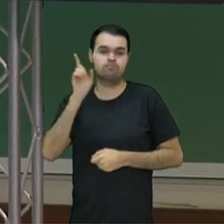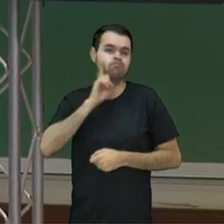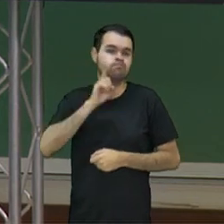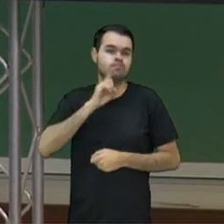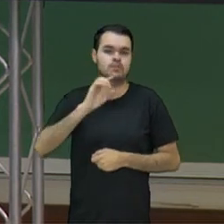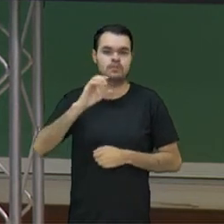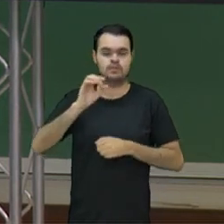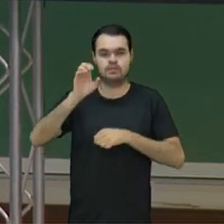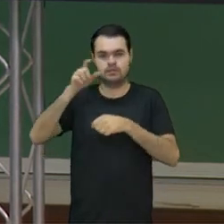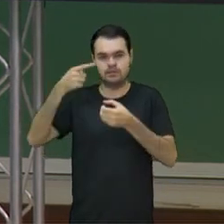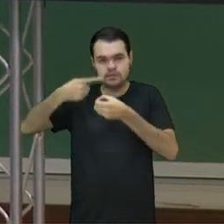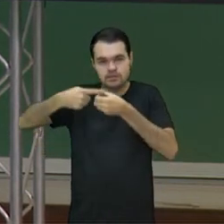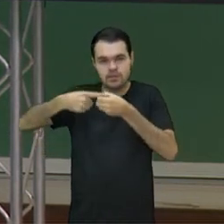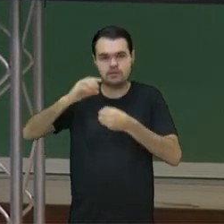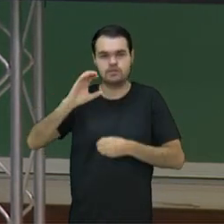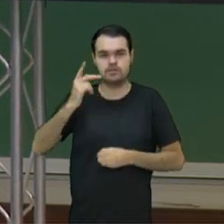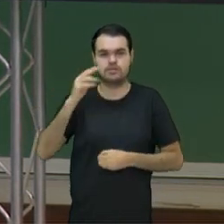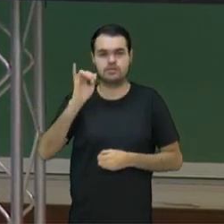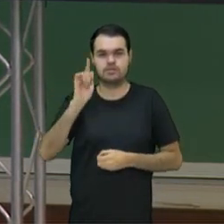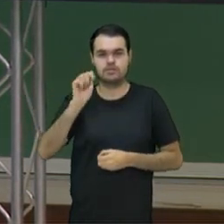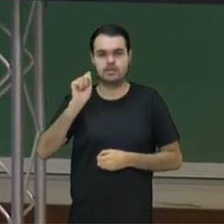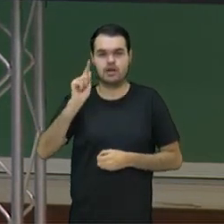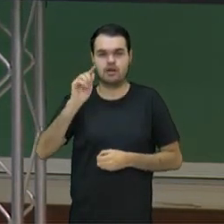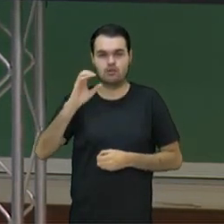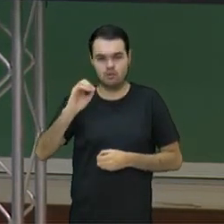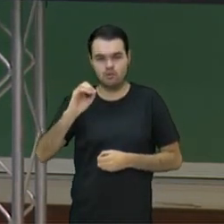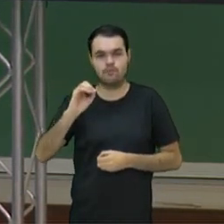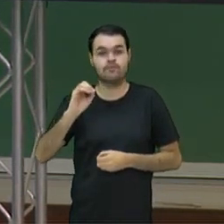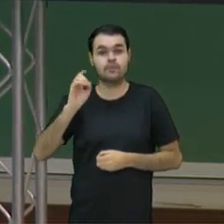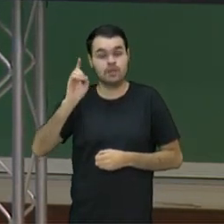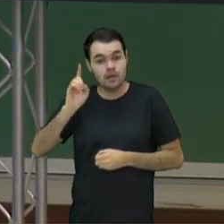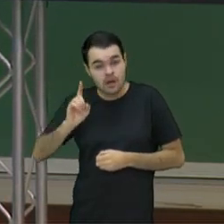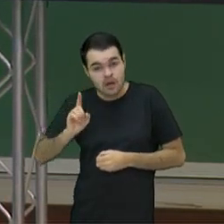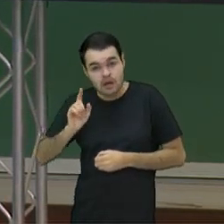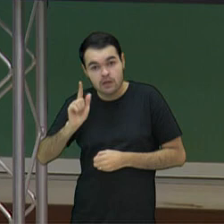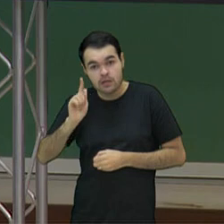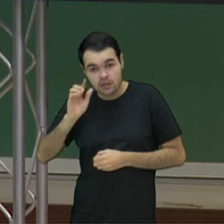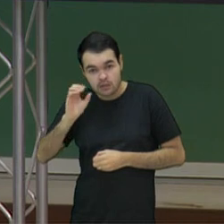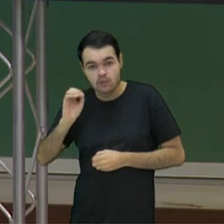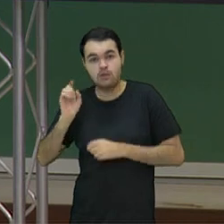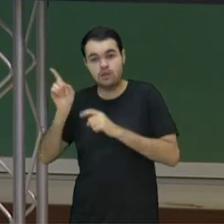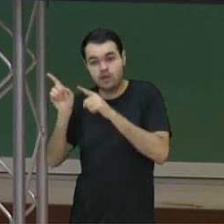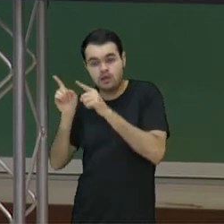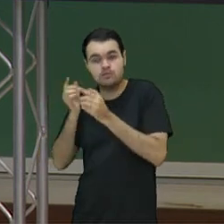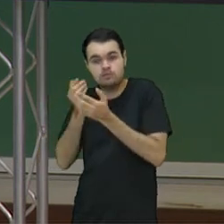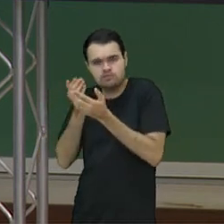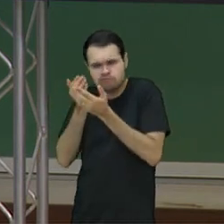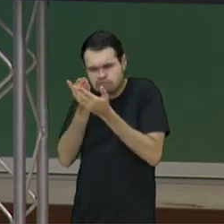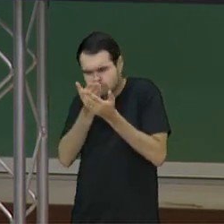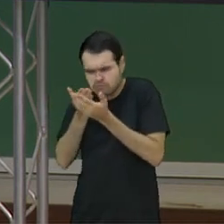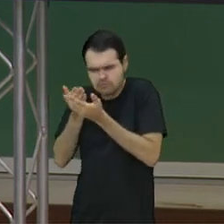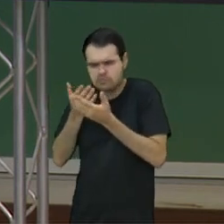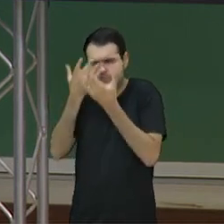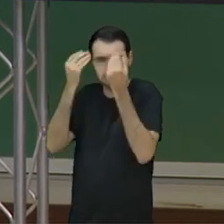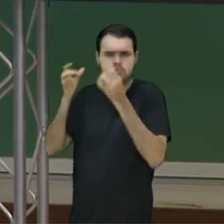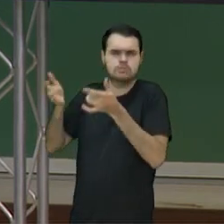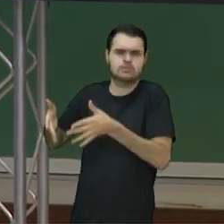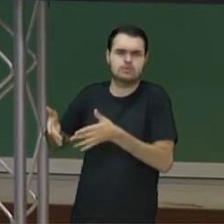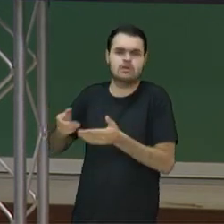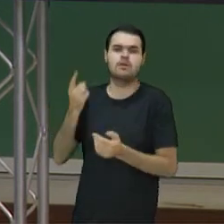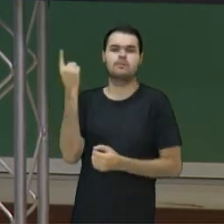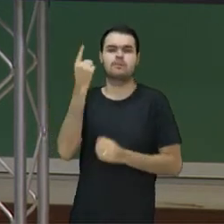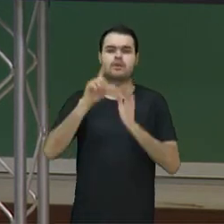Estados Unidos. Então, ficou por um bom tempo esquecido seus estudos, até mesmo a primeira lei de Ohm